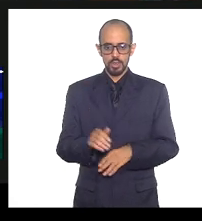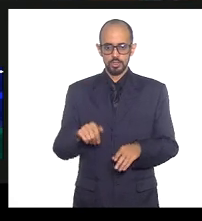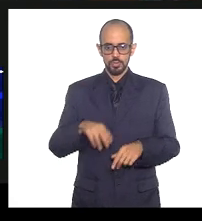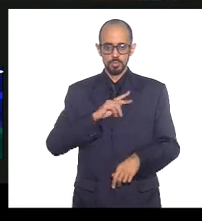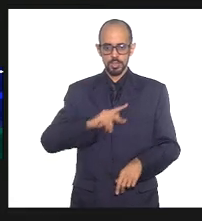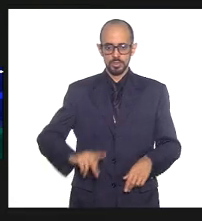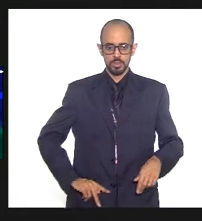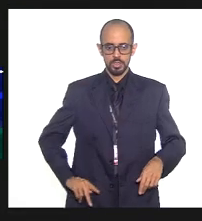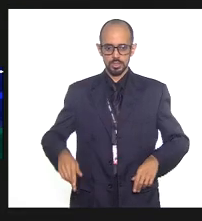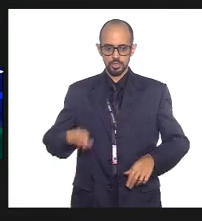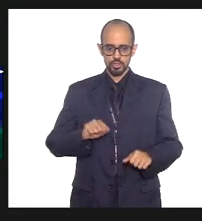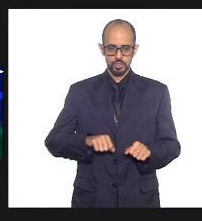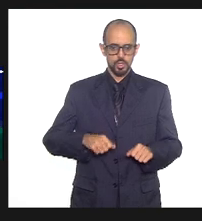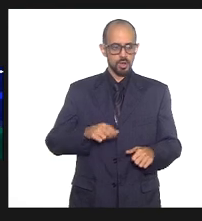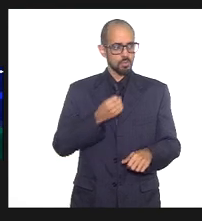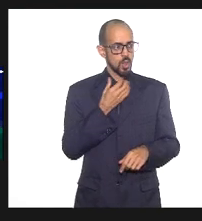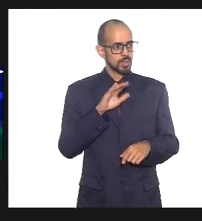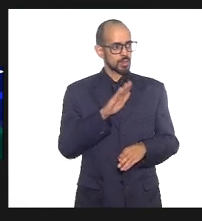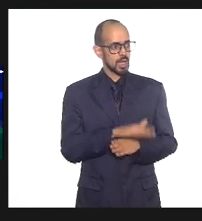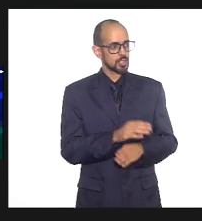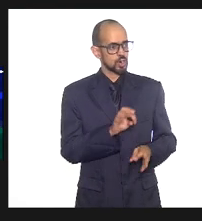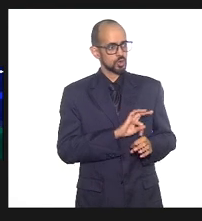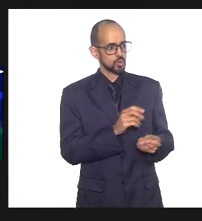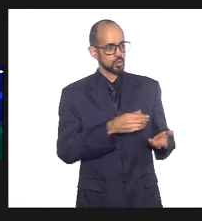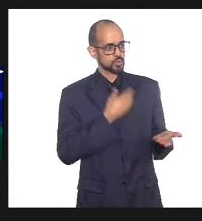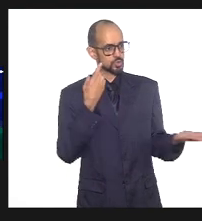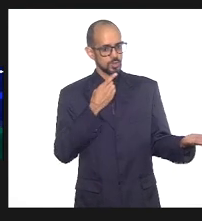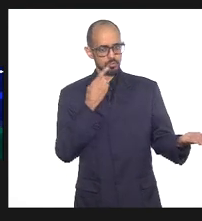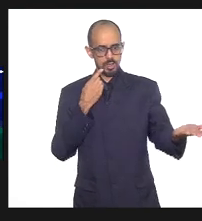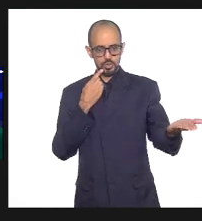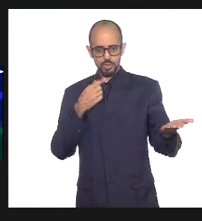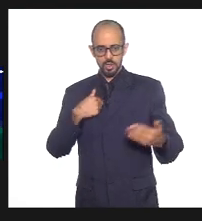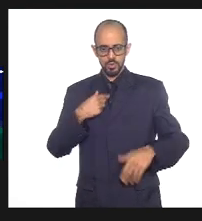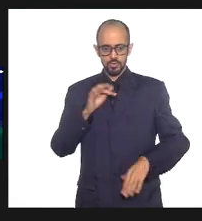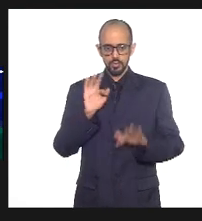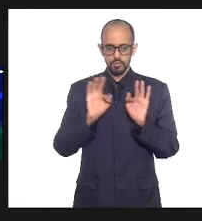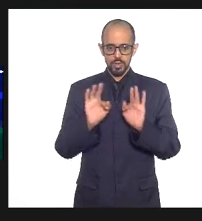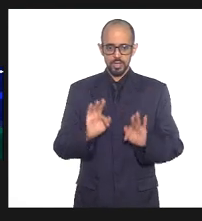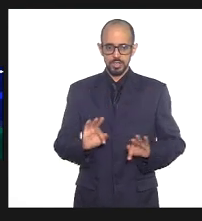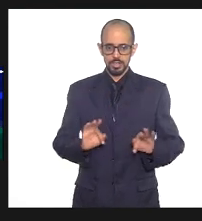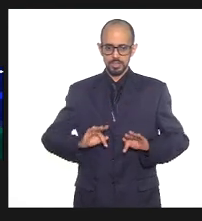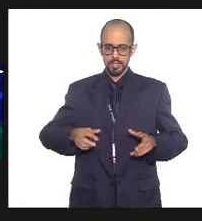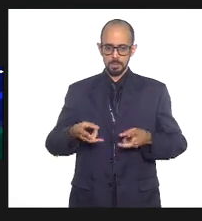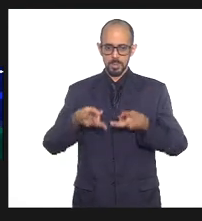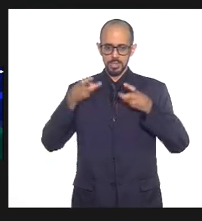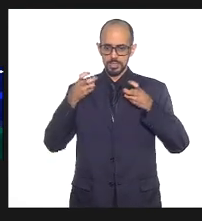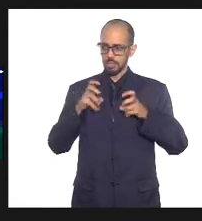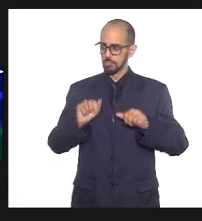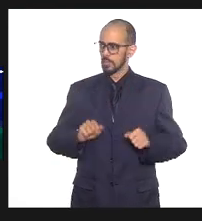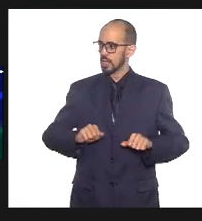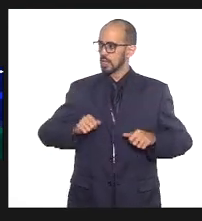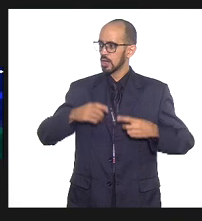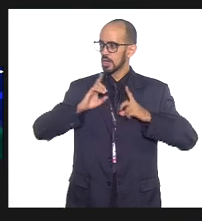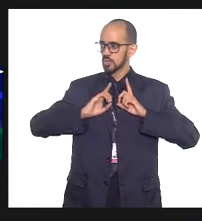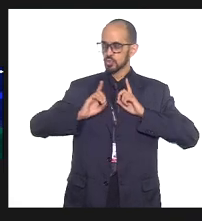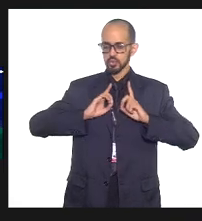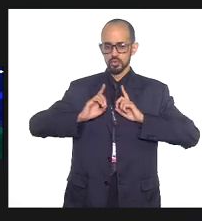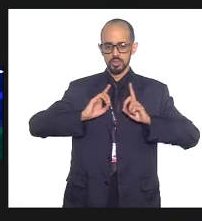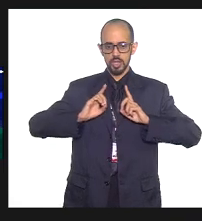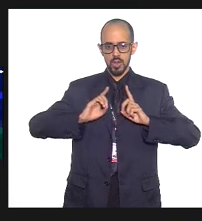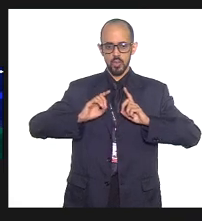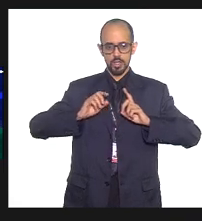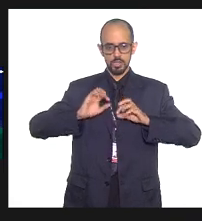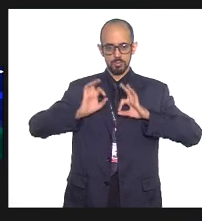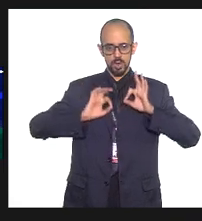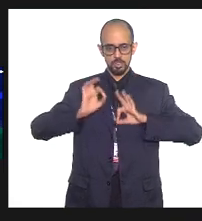colegas deputados. Primeiro, fico muito feliz em perceber o amplo debate que esse projeto de lei gerou e de temas